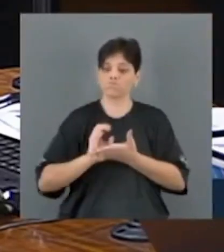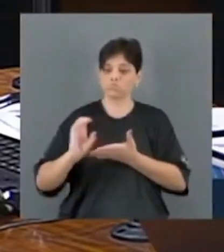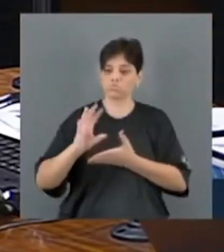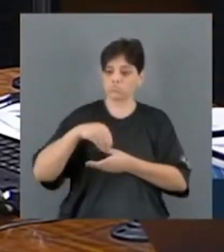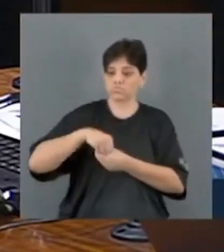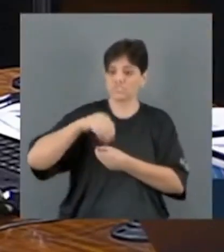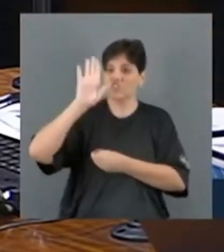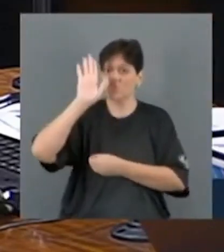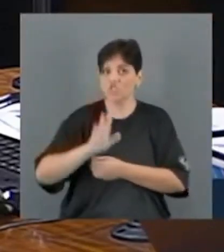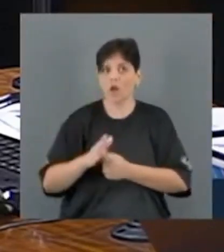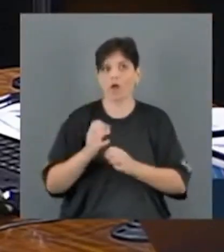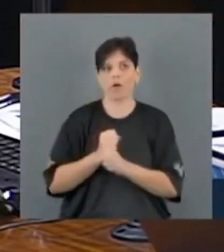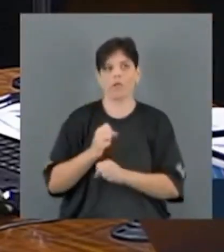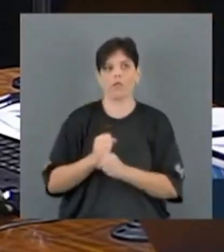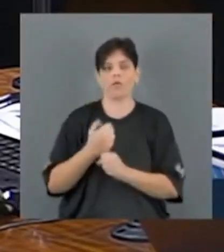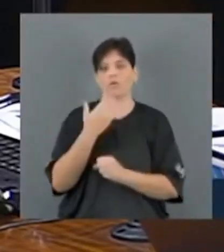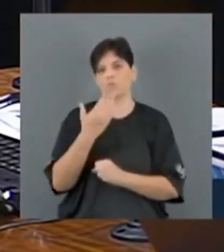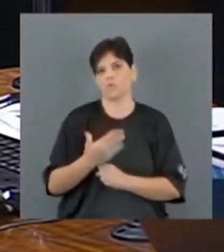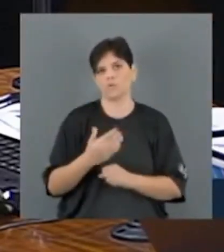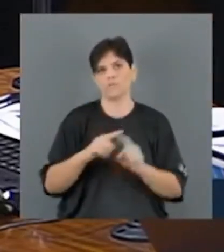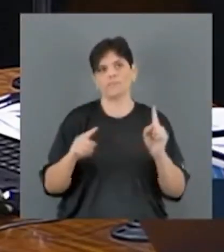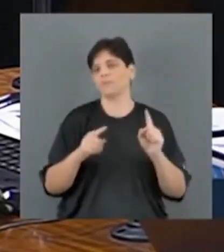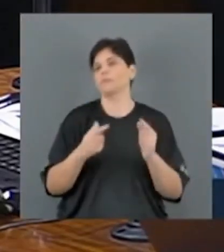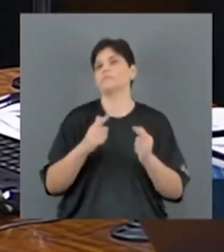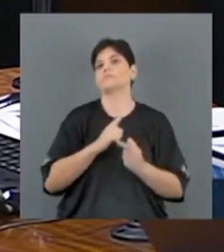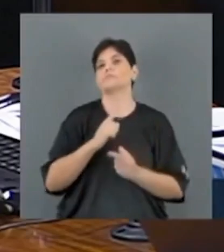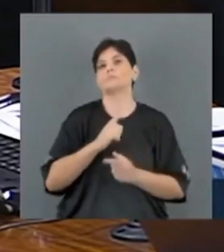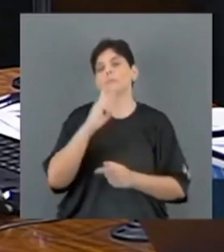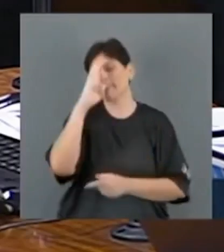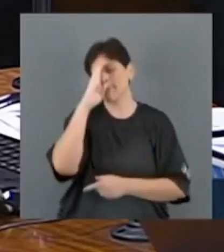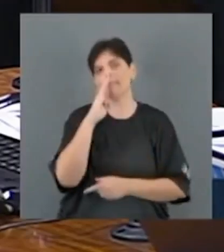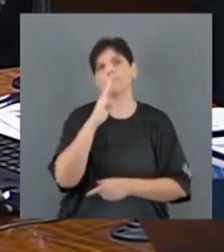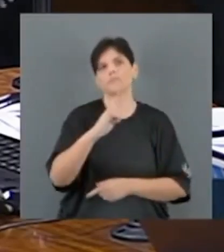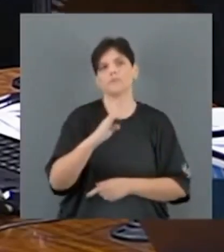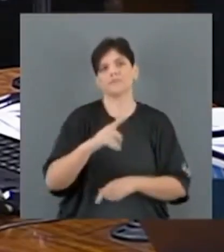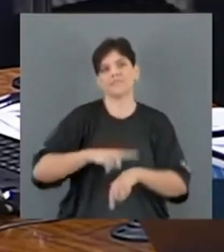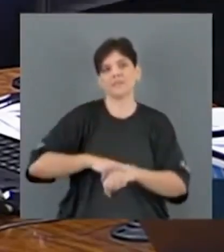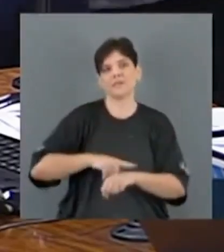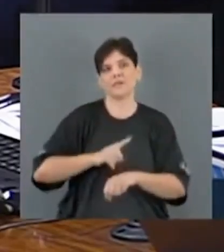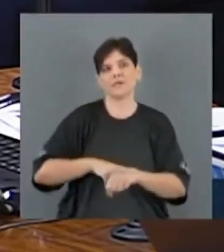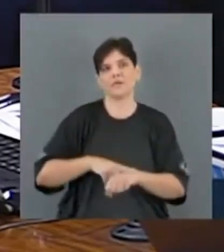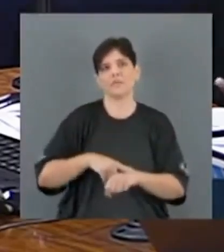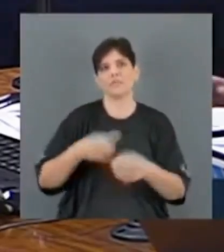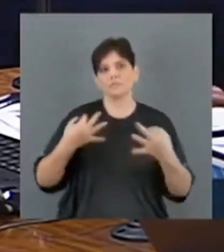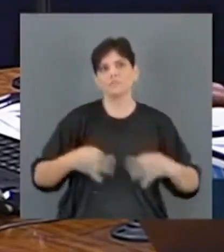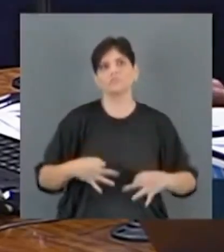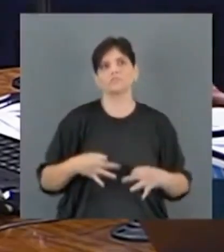orçamento, mas que não sejam, que tenham prioridade na hora da alocação nos seus respectivos ministérios.